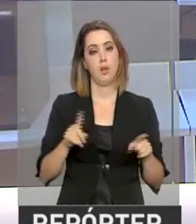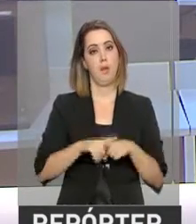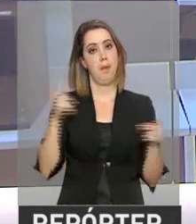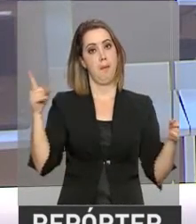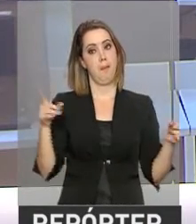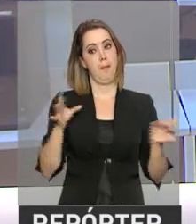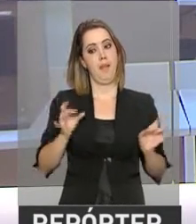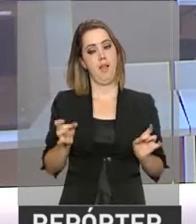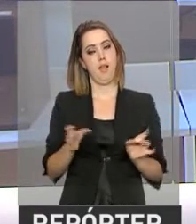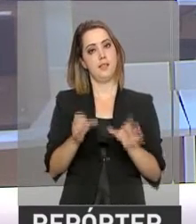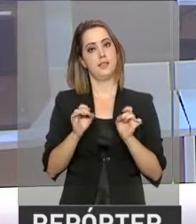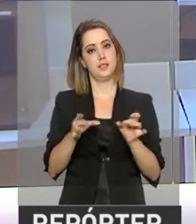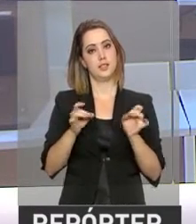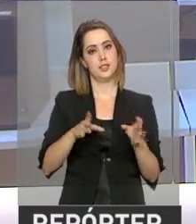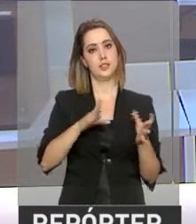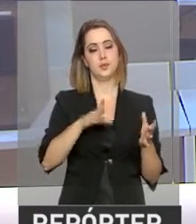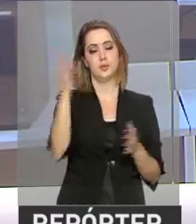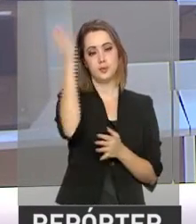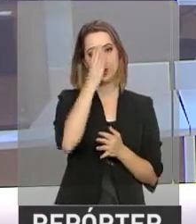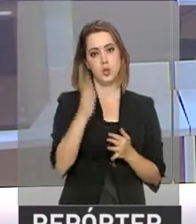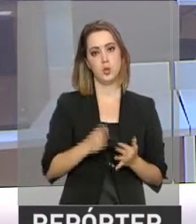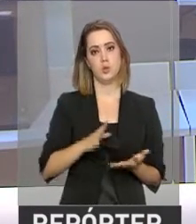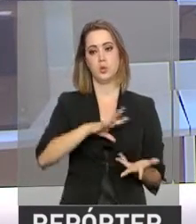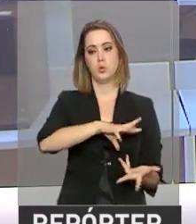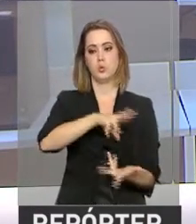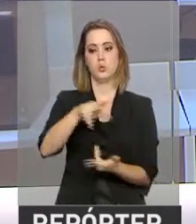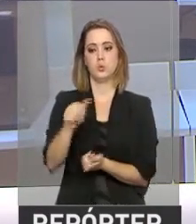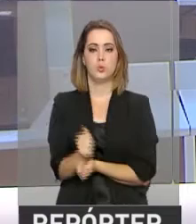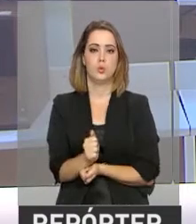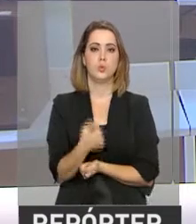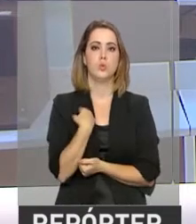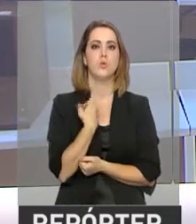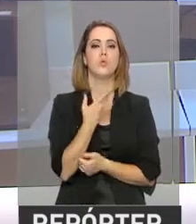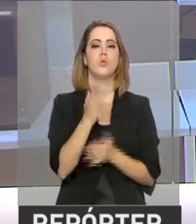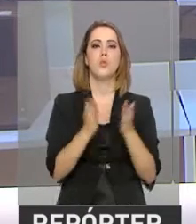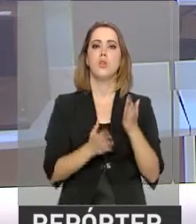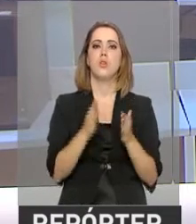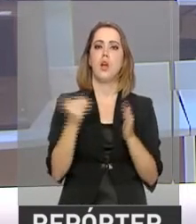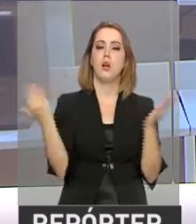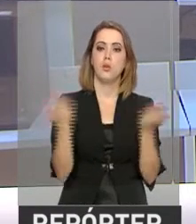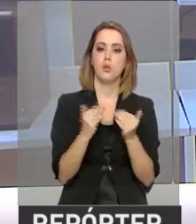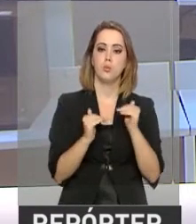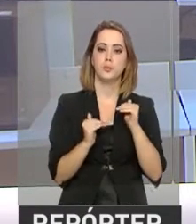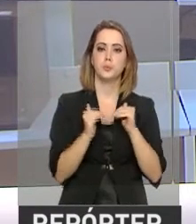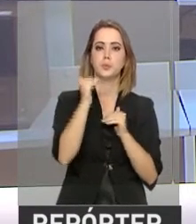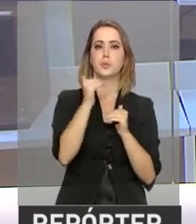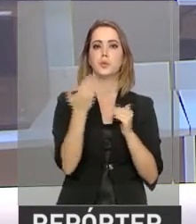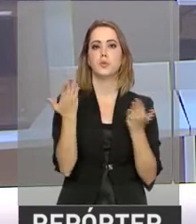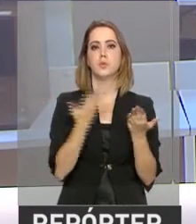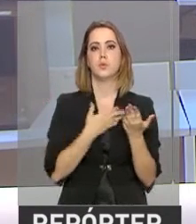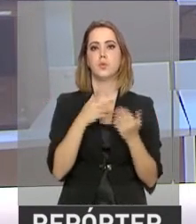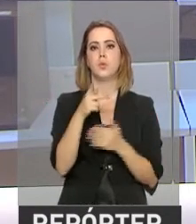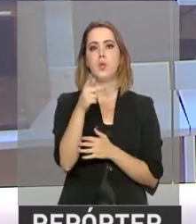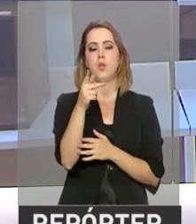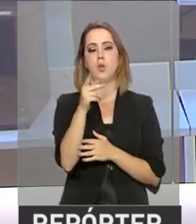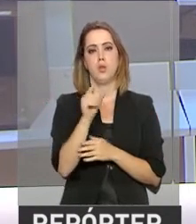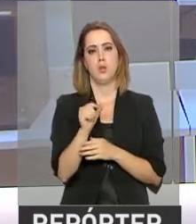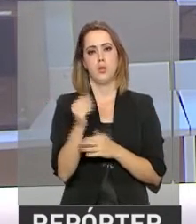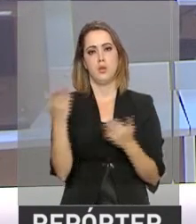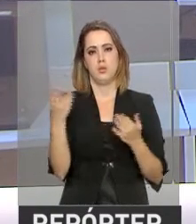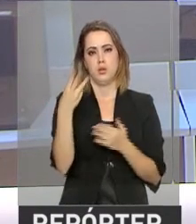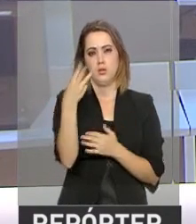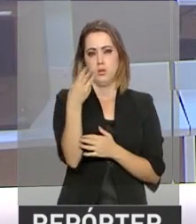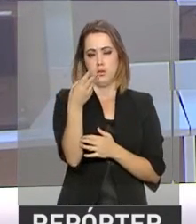continuam em alta de janeiro a setembro a diferença entre o que foi exportado e importado chamado superávit ultrapassou us